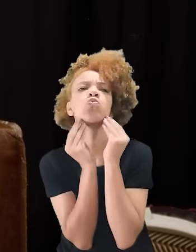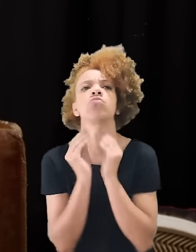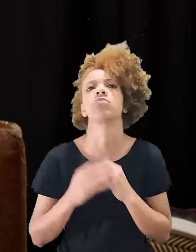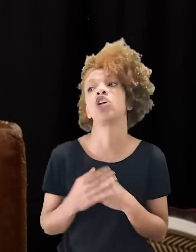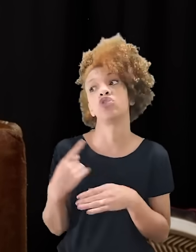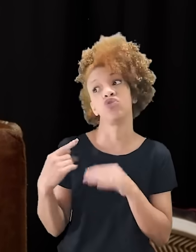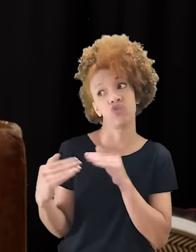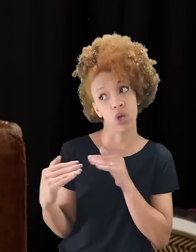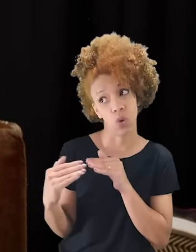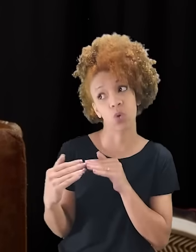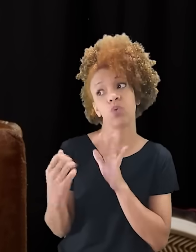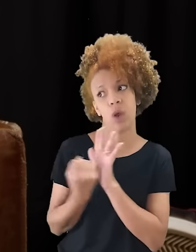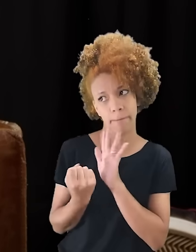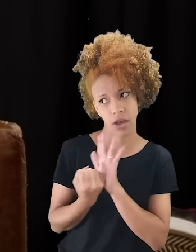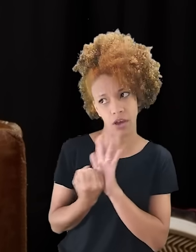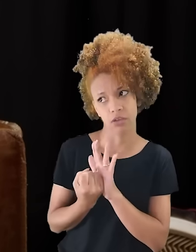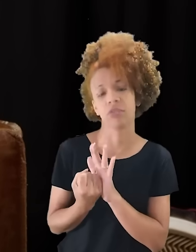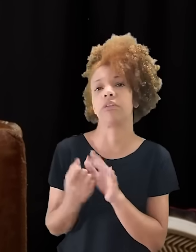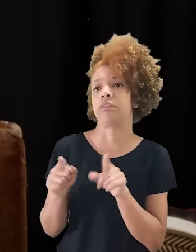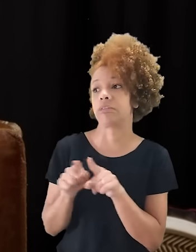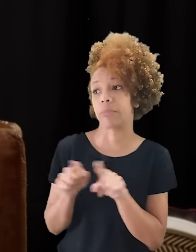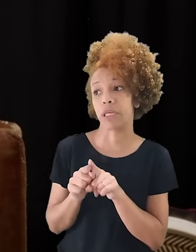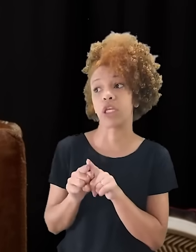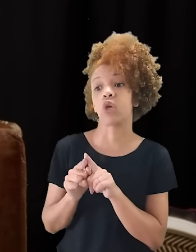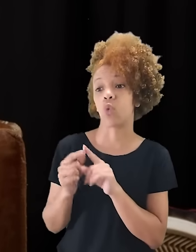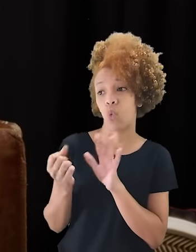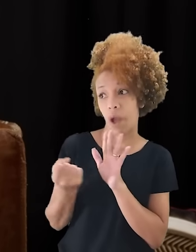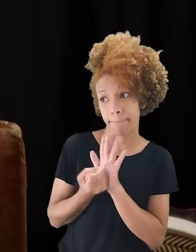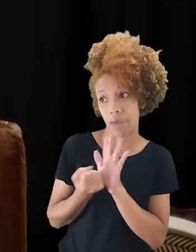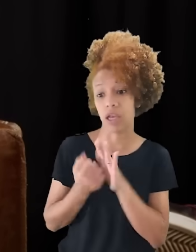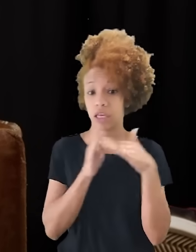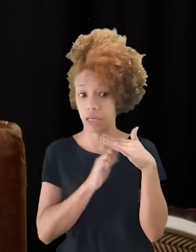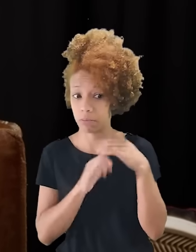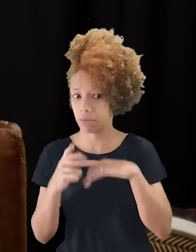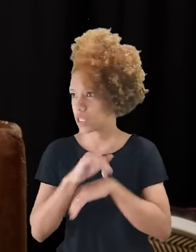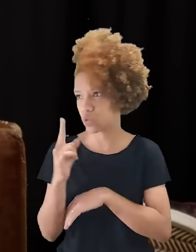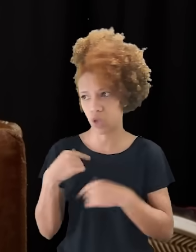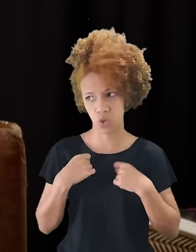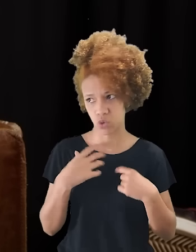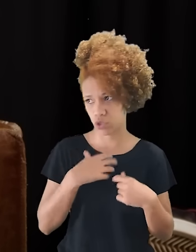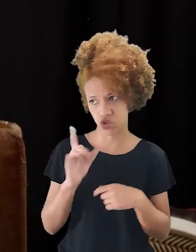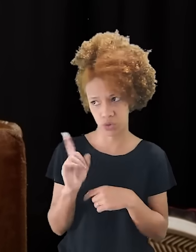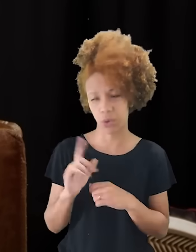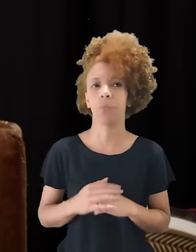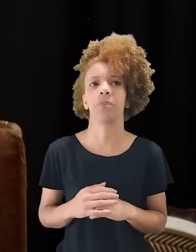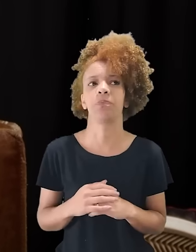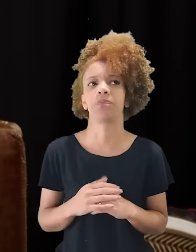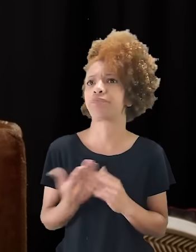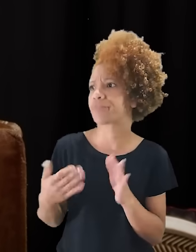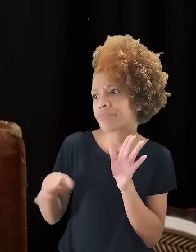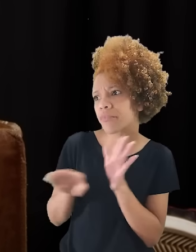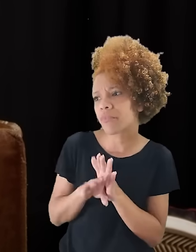look maravilhoso de acordo com a marca né que a gente se veste de acordo com a griff não do jeito que você quer né da sua do seu jeito